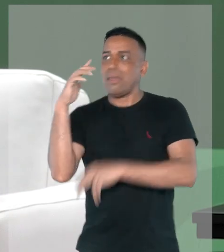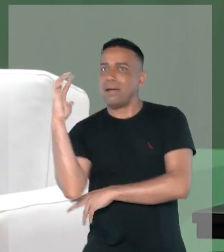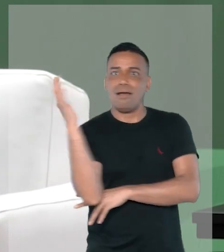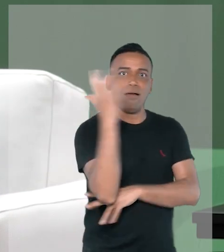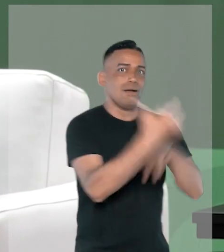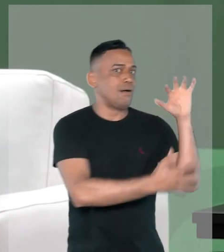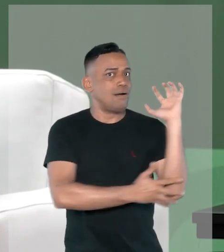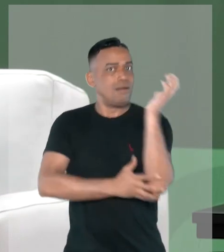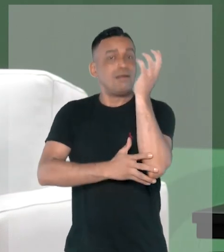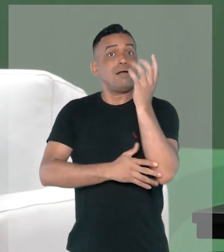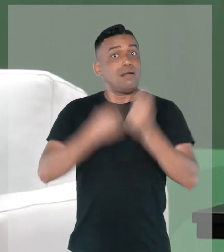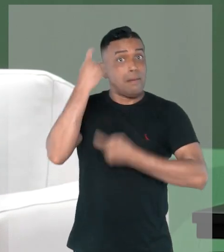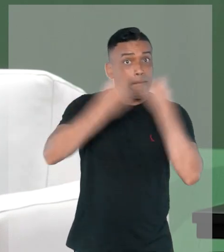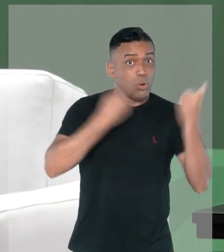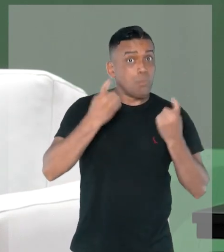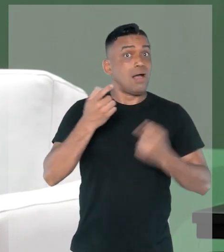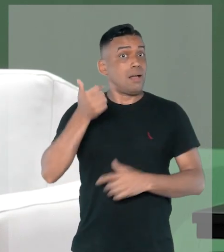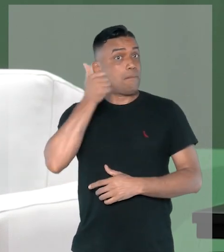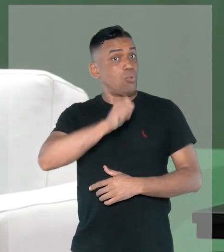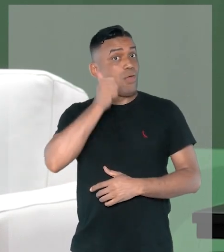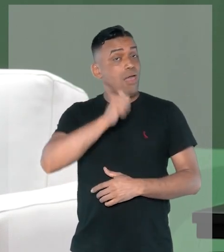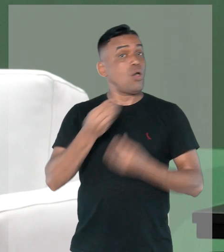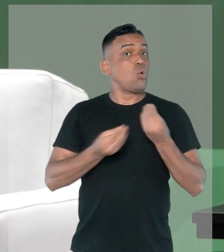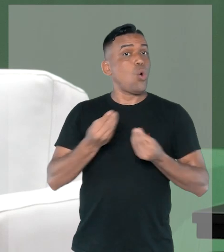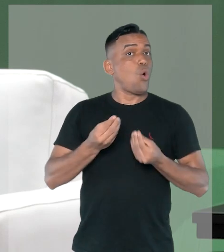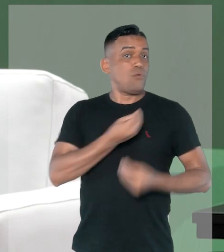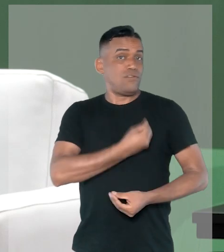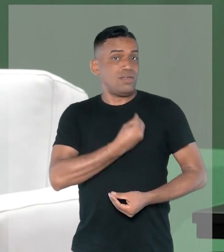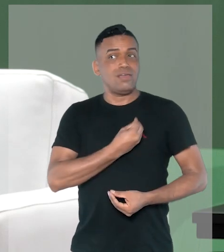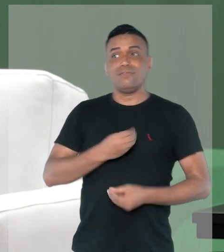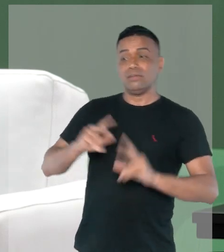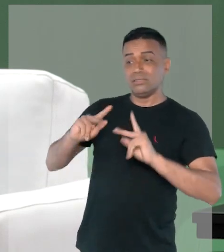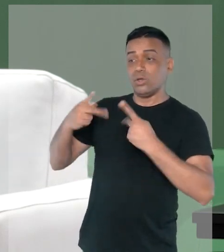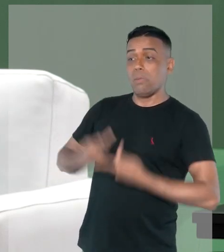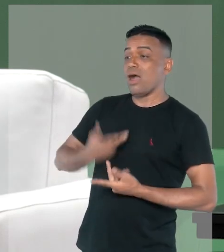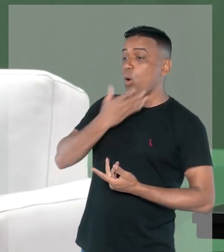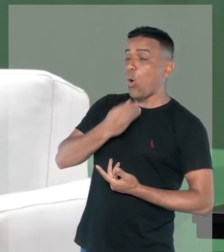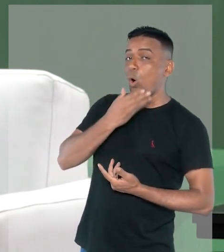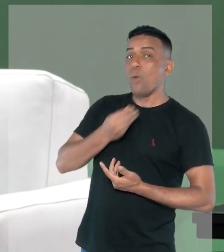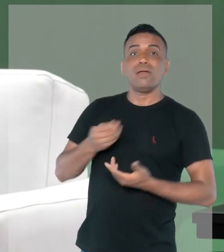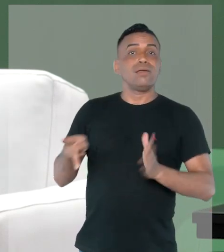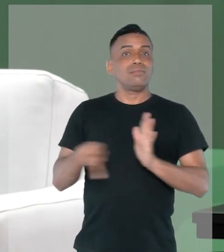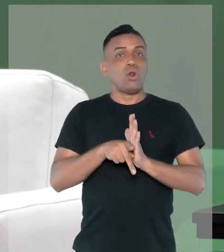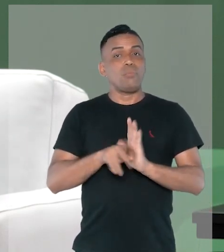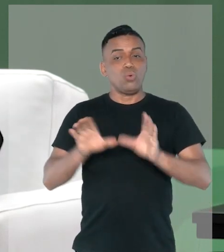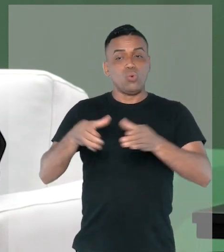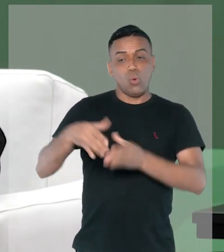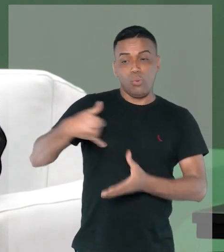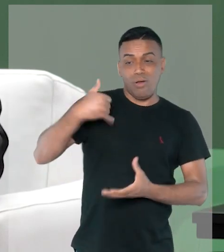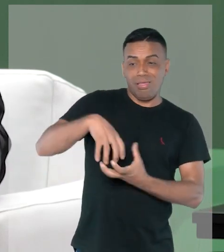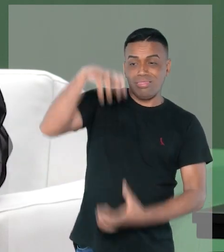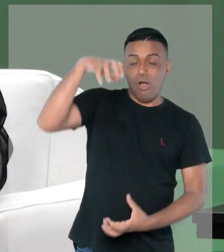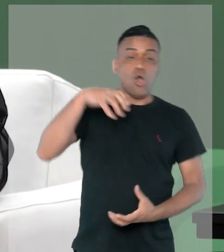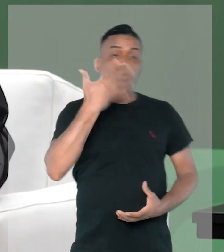Vai fazer você se preocupar com a posição das mulheres no mundo e dos homens também. com a posição dos idosos e das crianças.